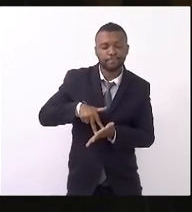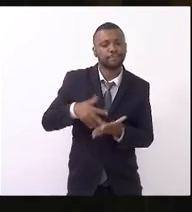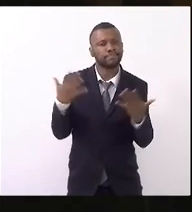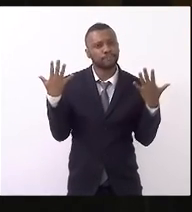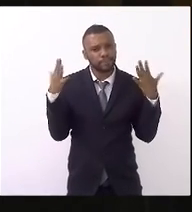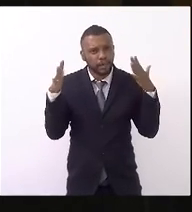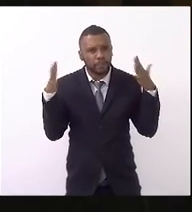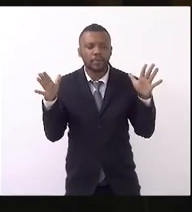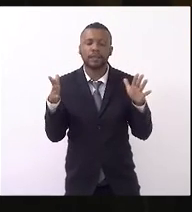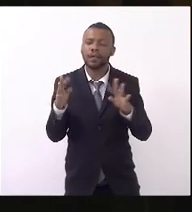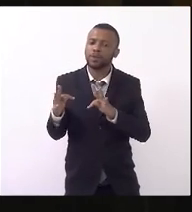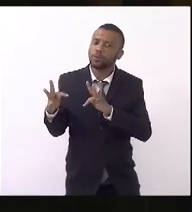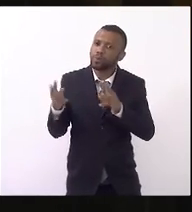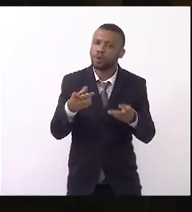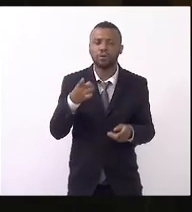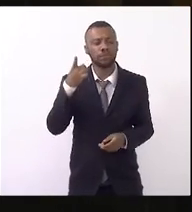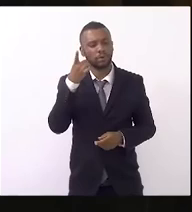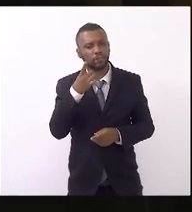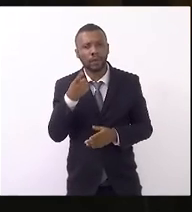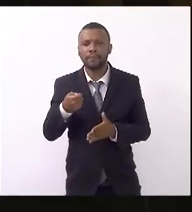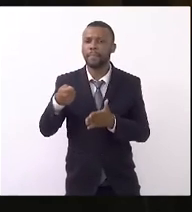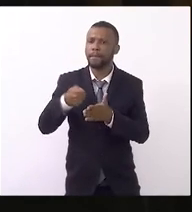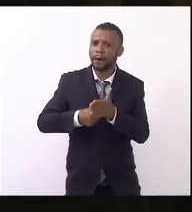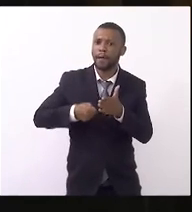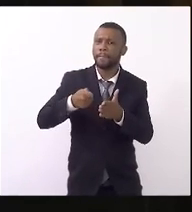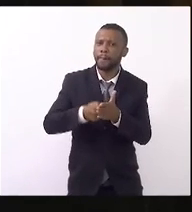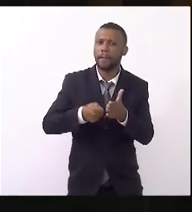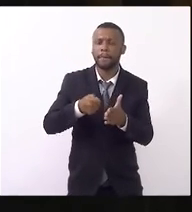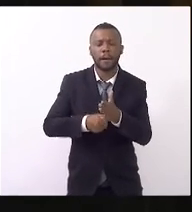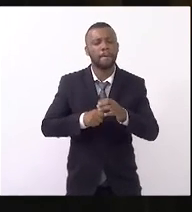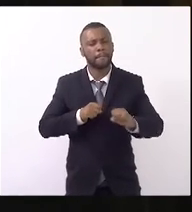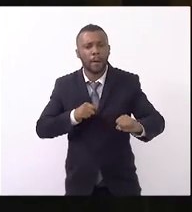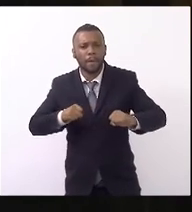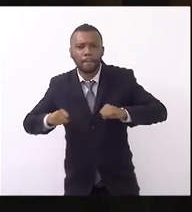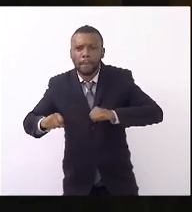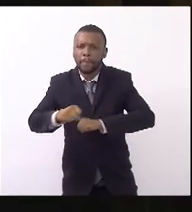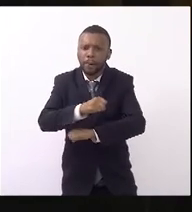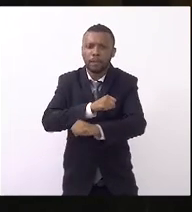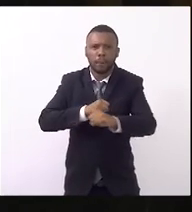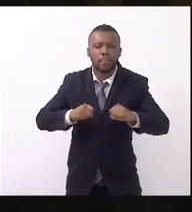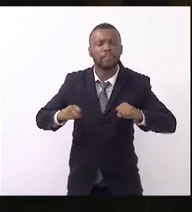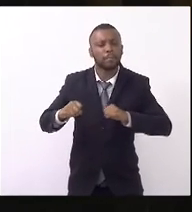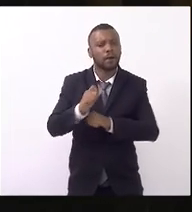os deputados que vêm lutando aí, por conta